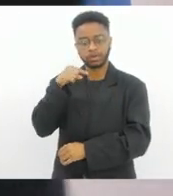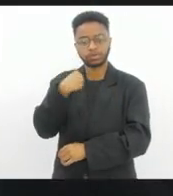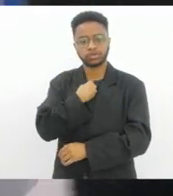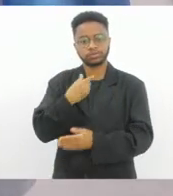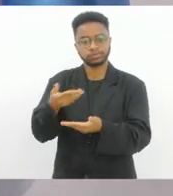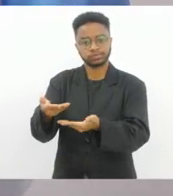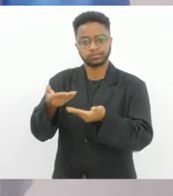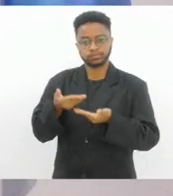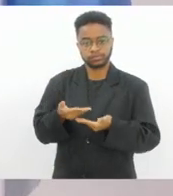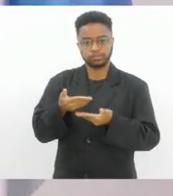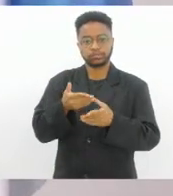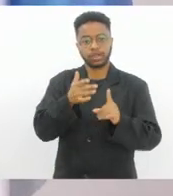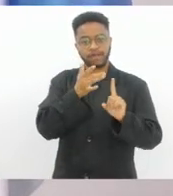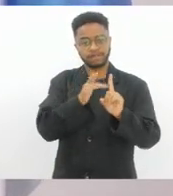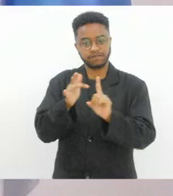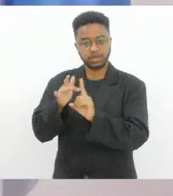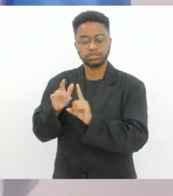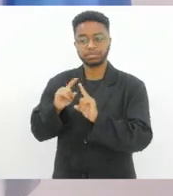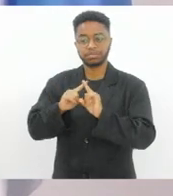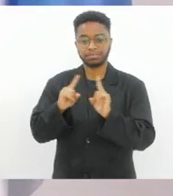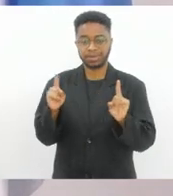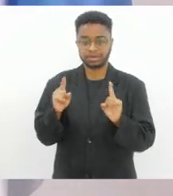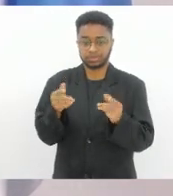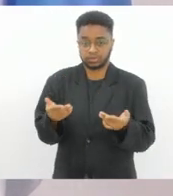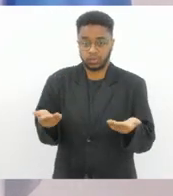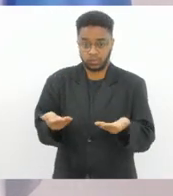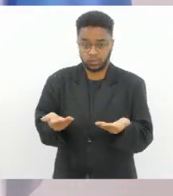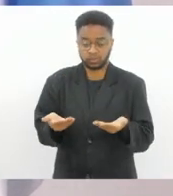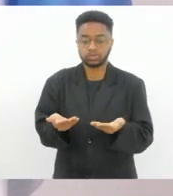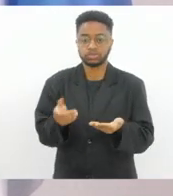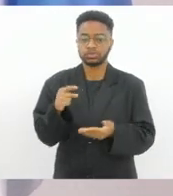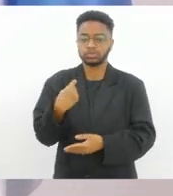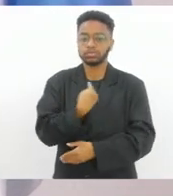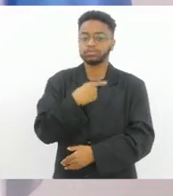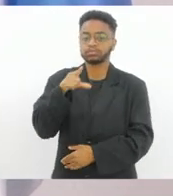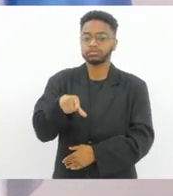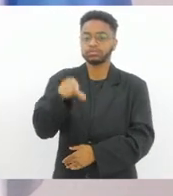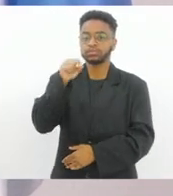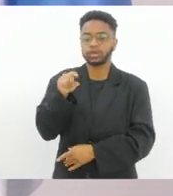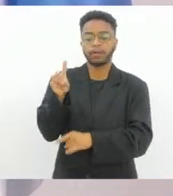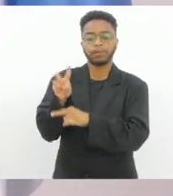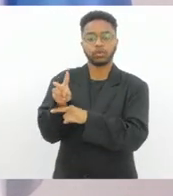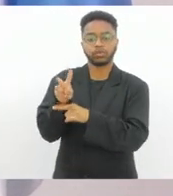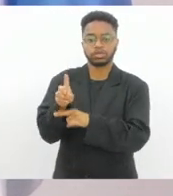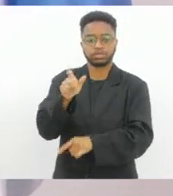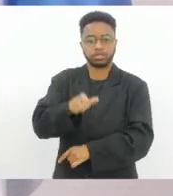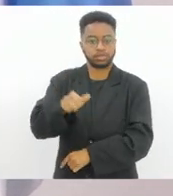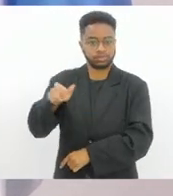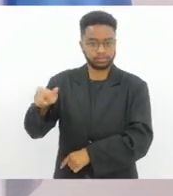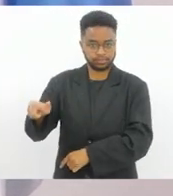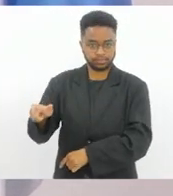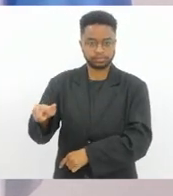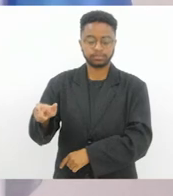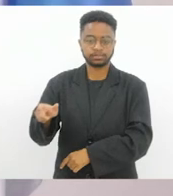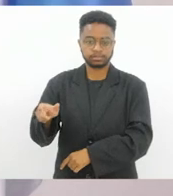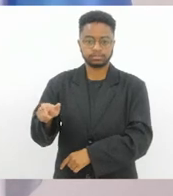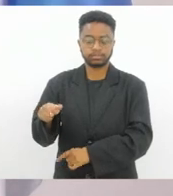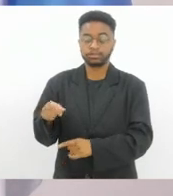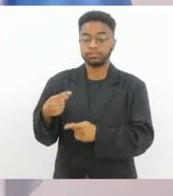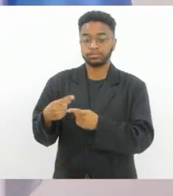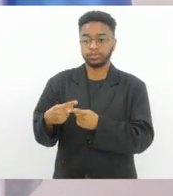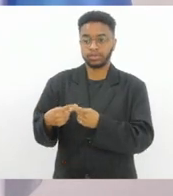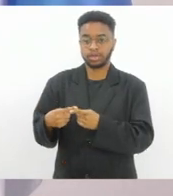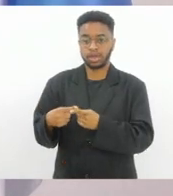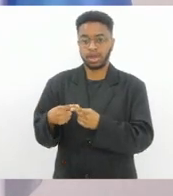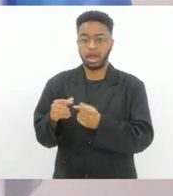vítimas. Mas, nesse caso em específico, nós preferimos preservar as vítimas, por mais que uma